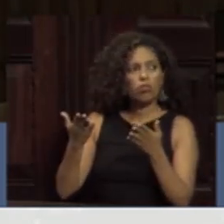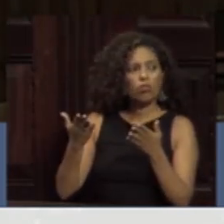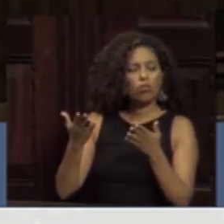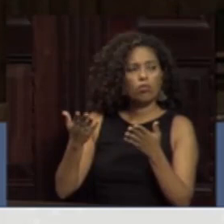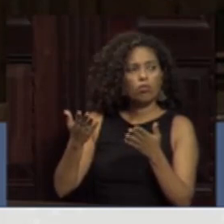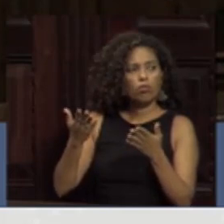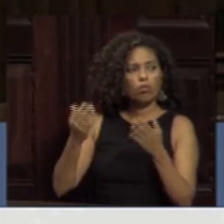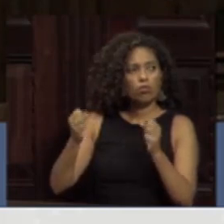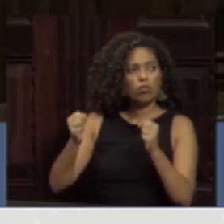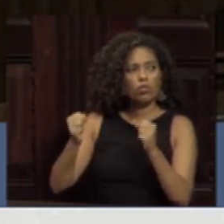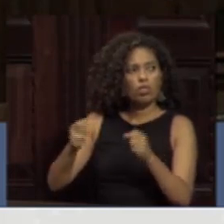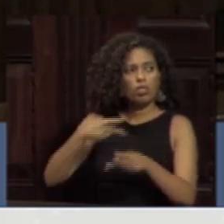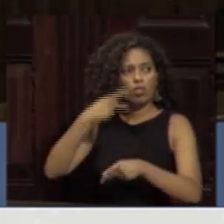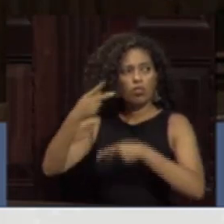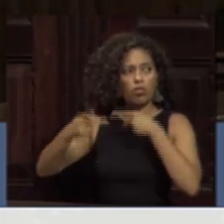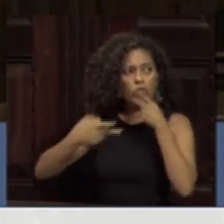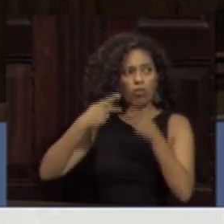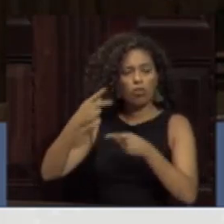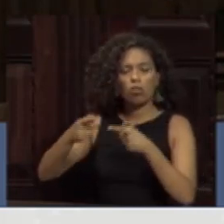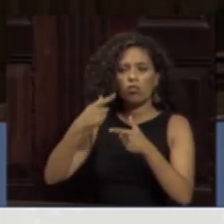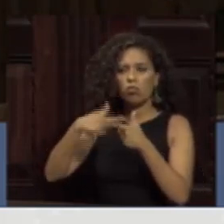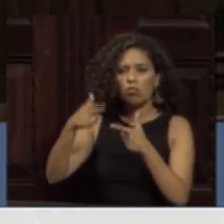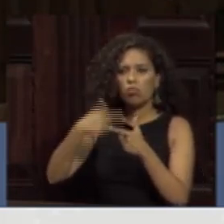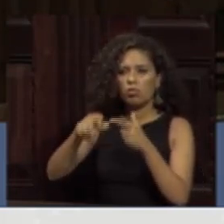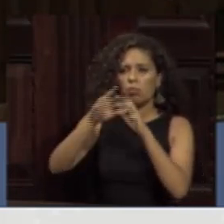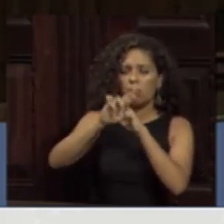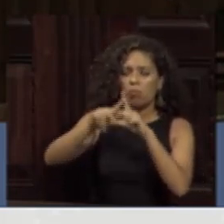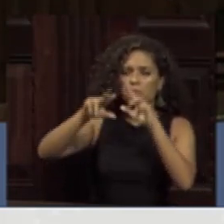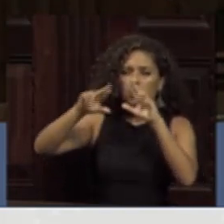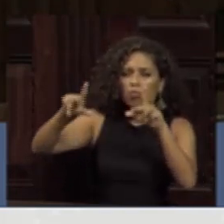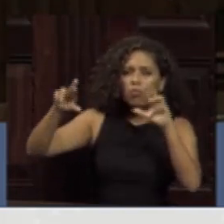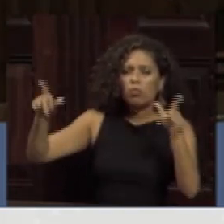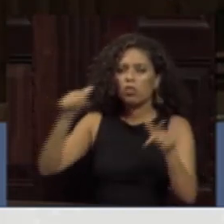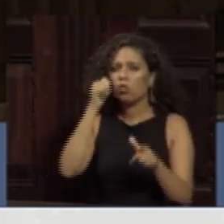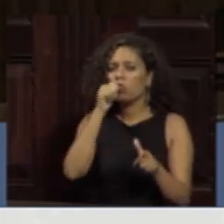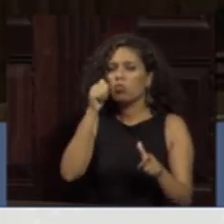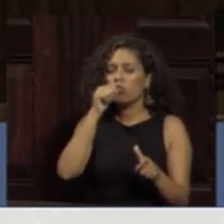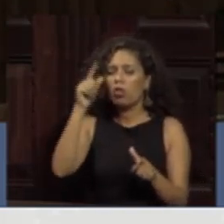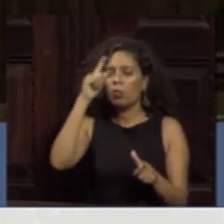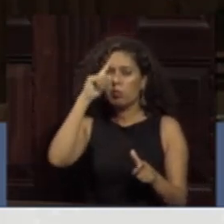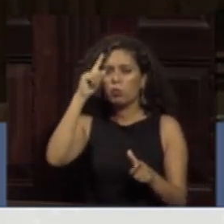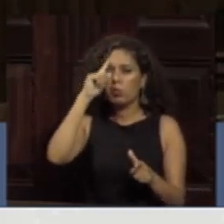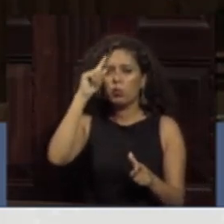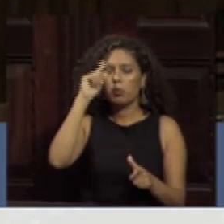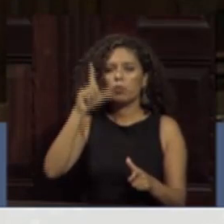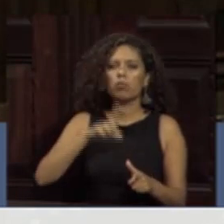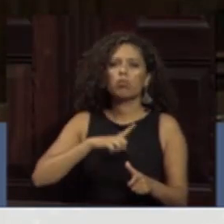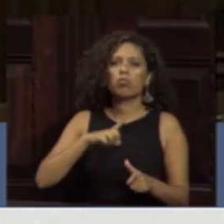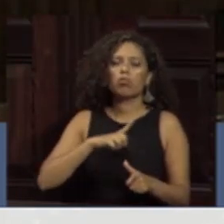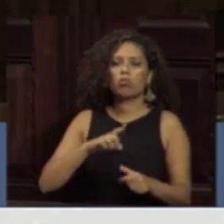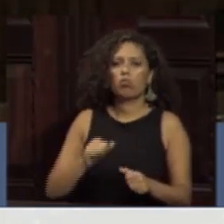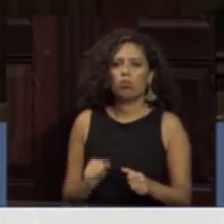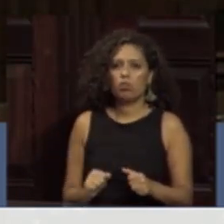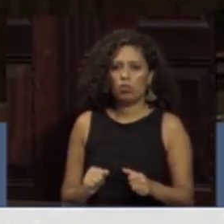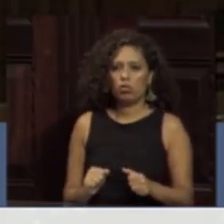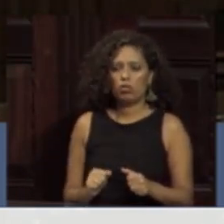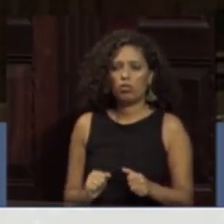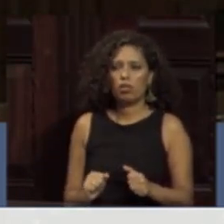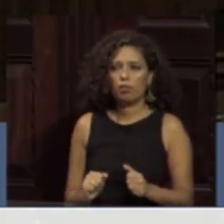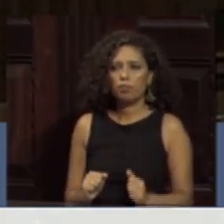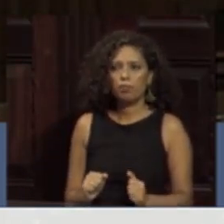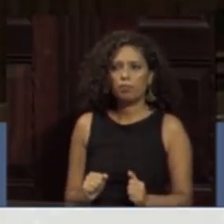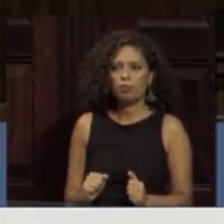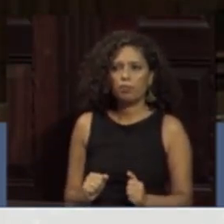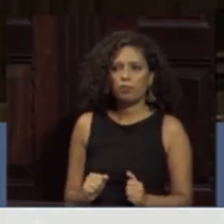fatores que são de enorme relevância para as mulheres e para as conquistas das